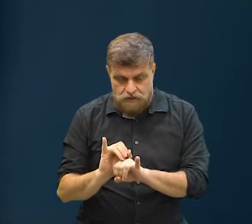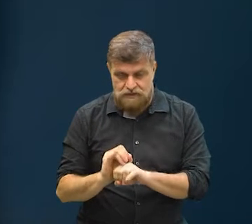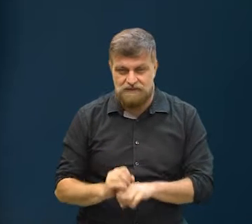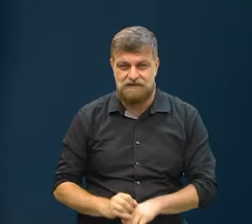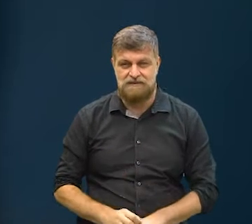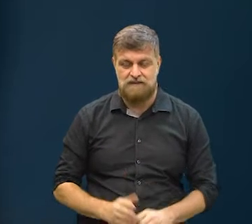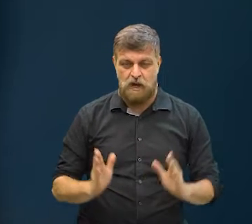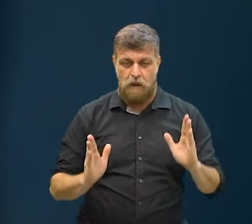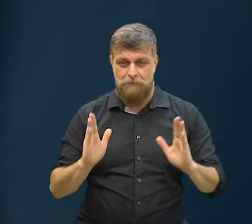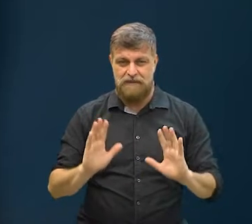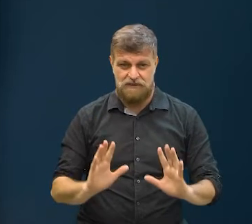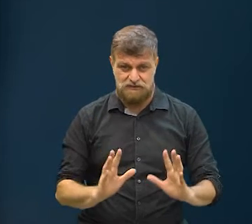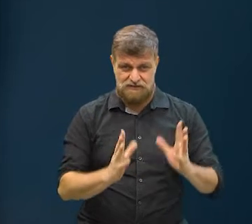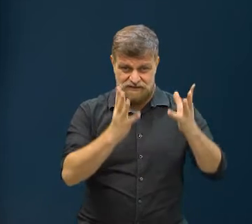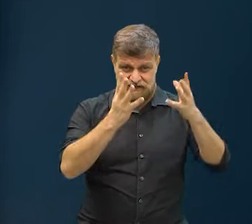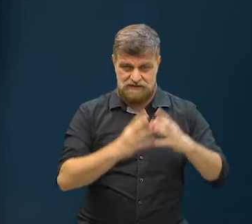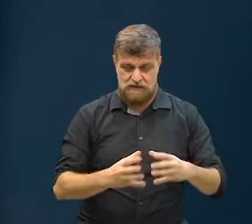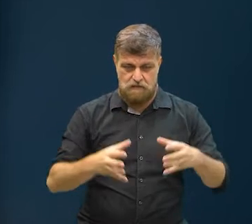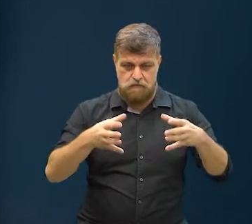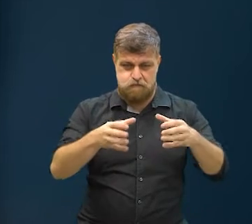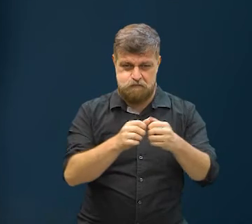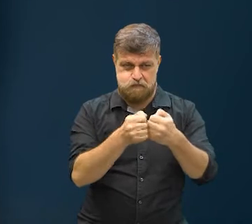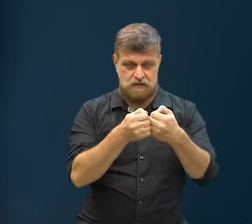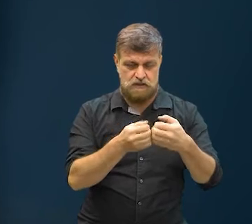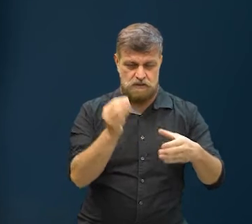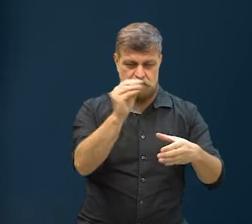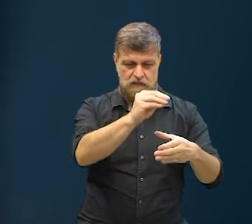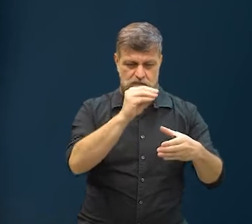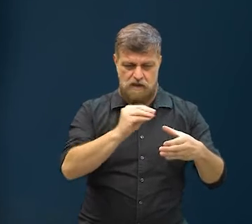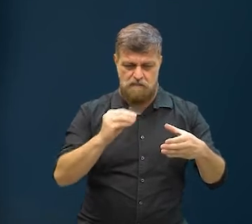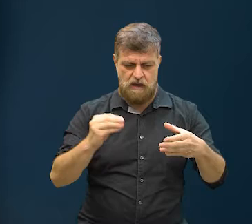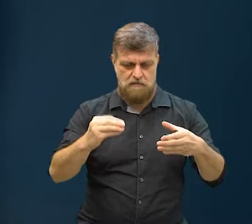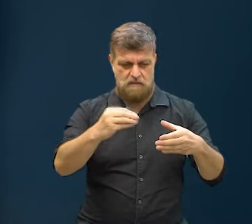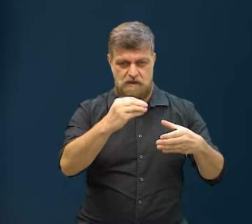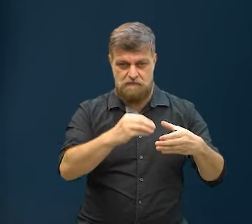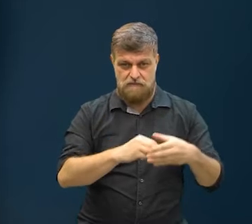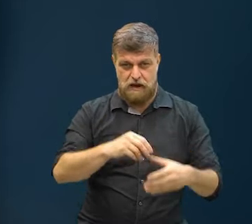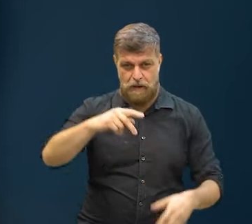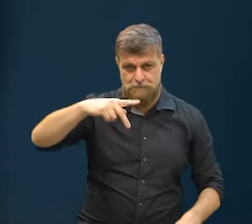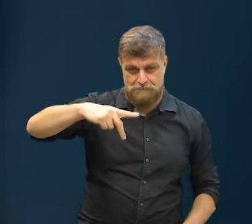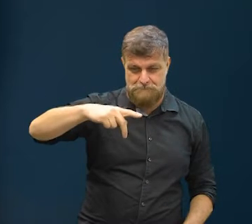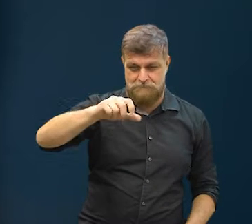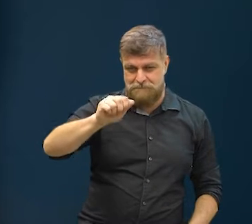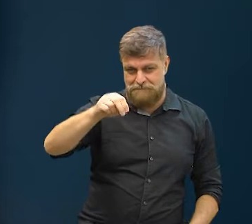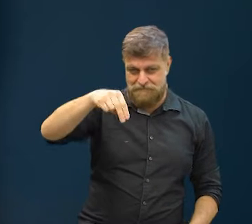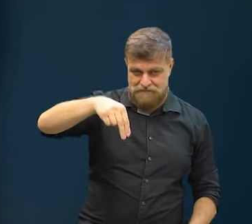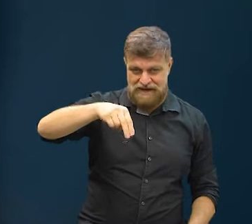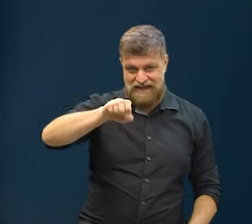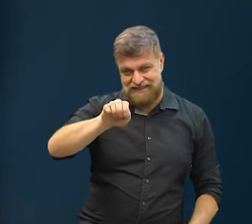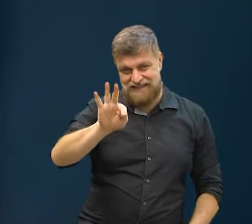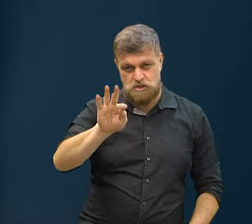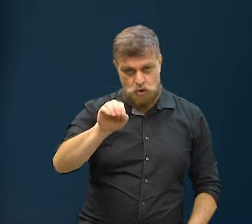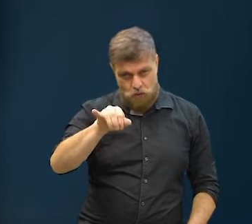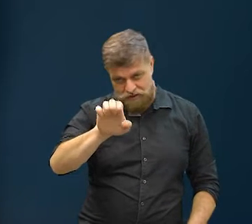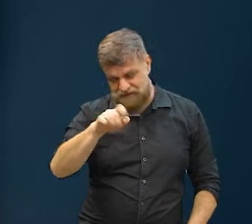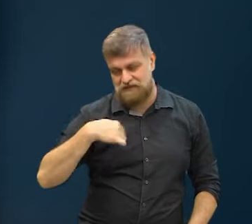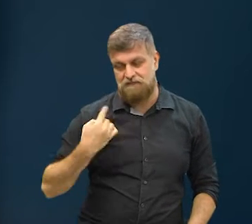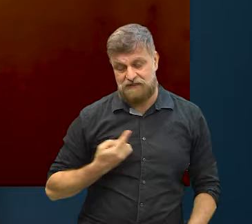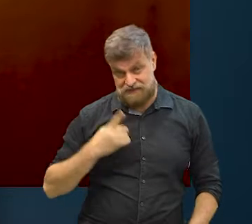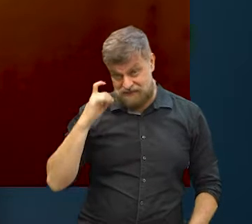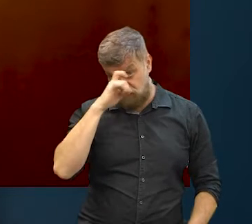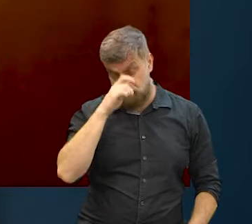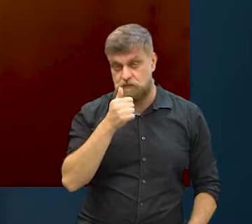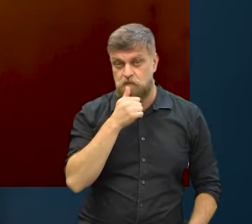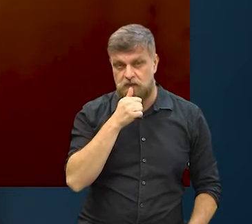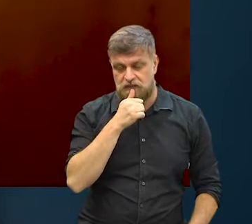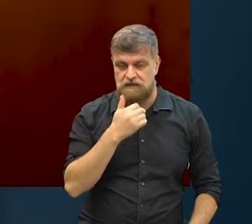do Natal, a gente fez panetone, foi fazendo tudo. Eu falo assim, hoje está muito difícil ainda, mas eu acho que a